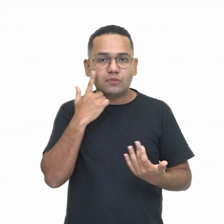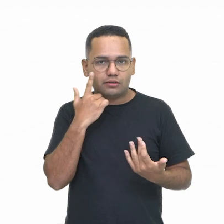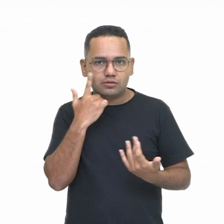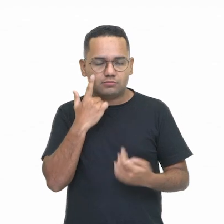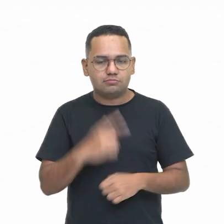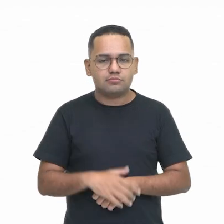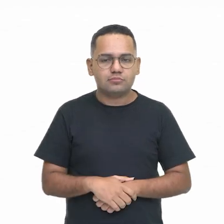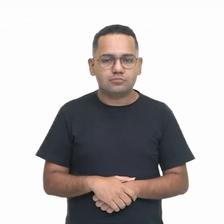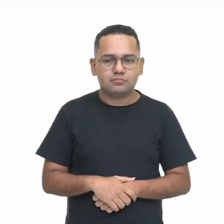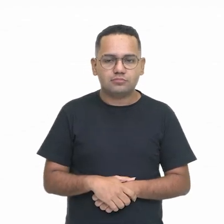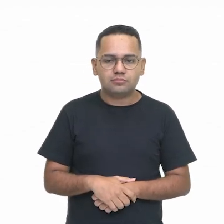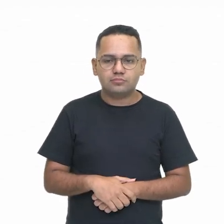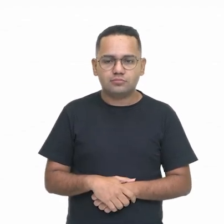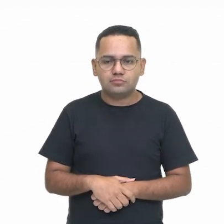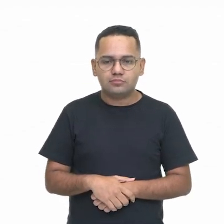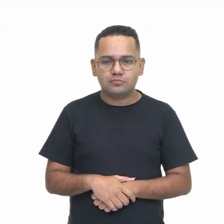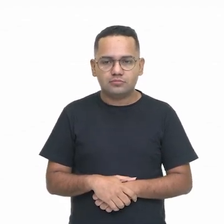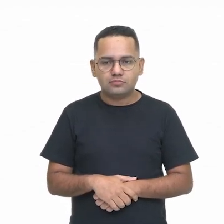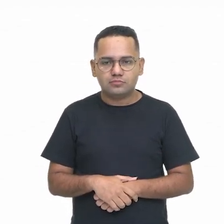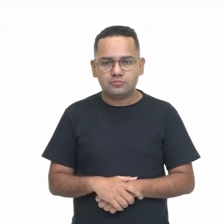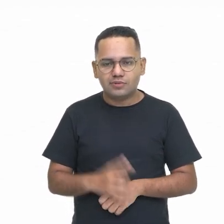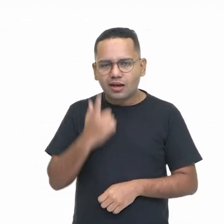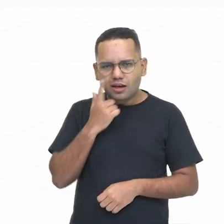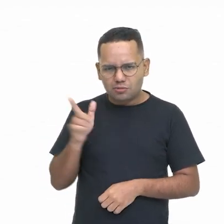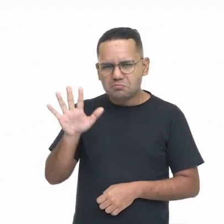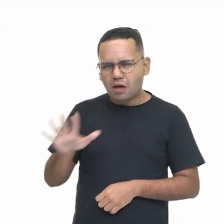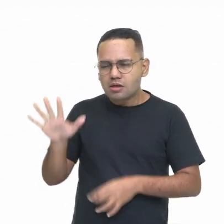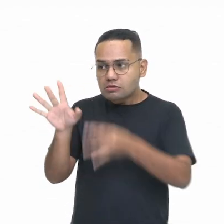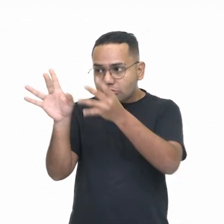né, eram completamente